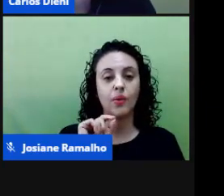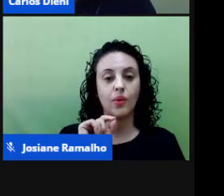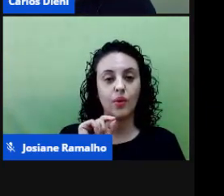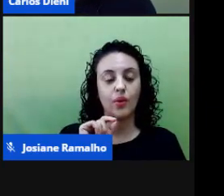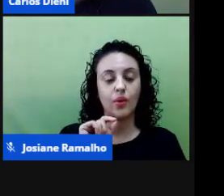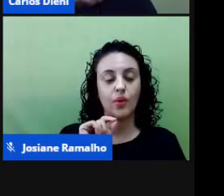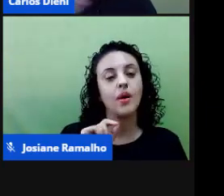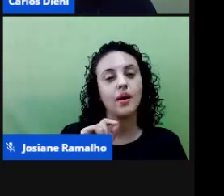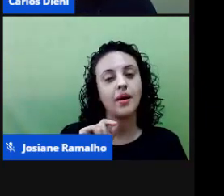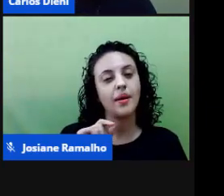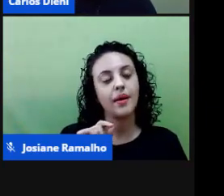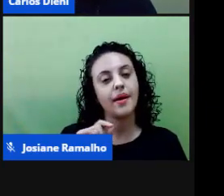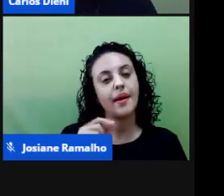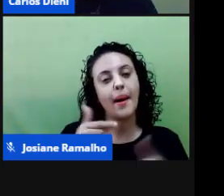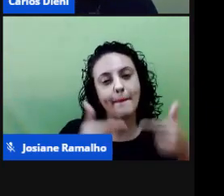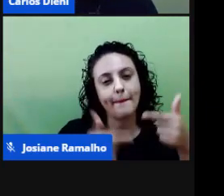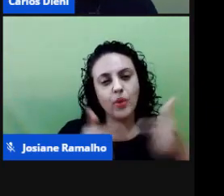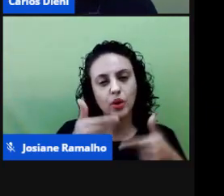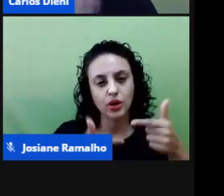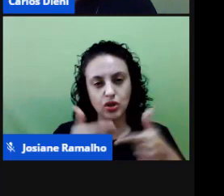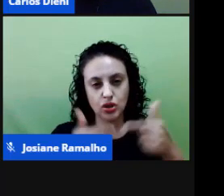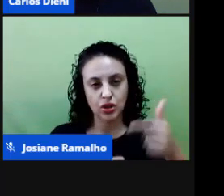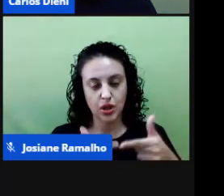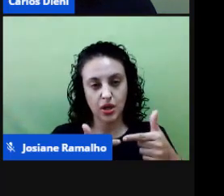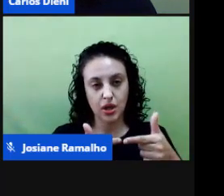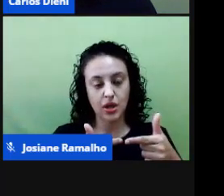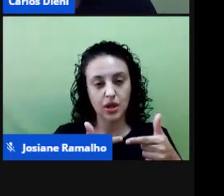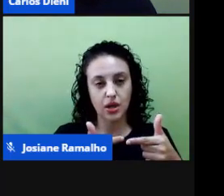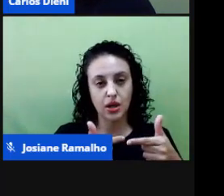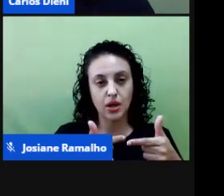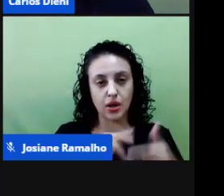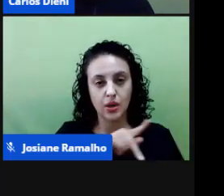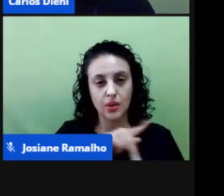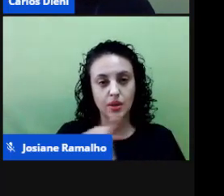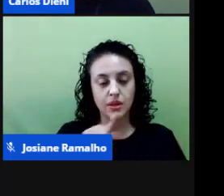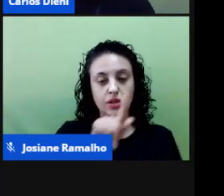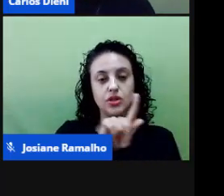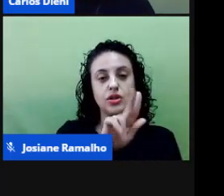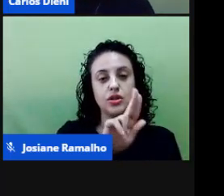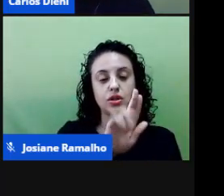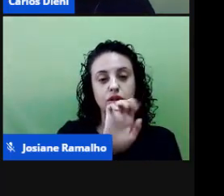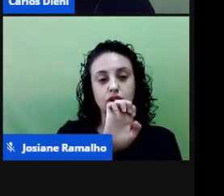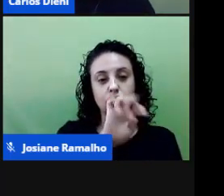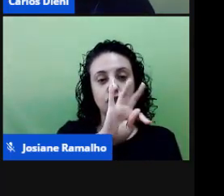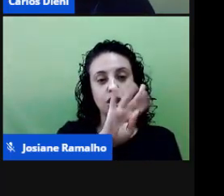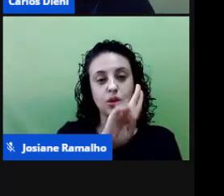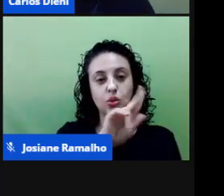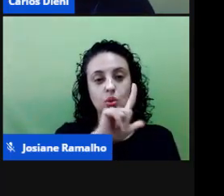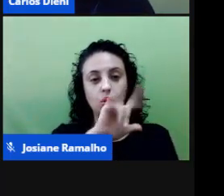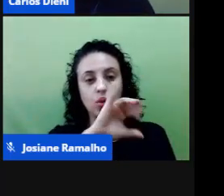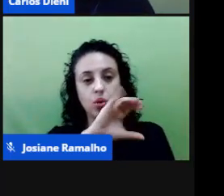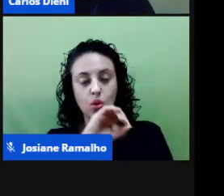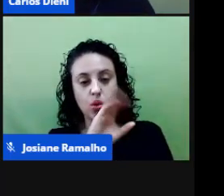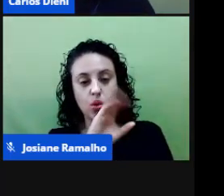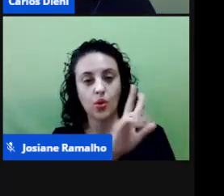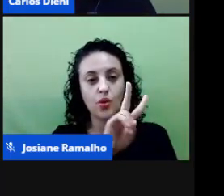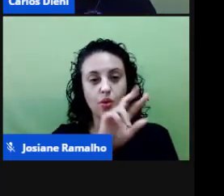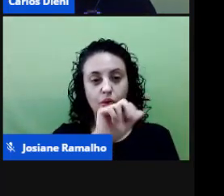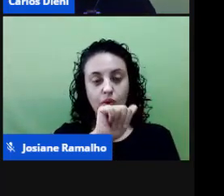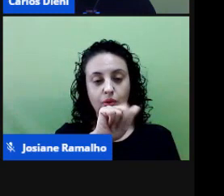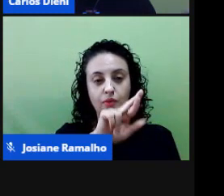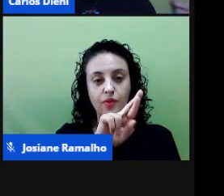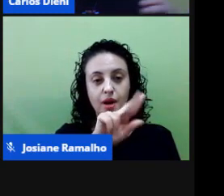Getúlio Vargas, de ocupação aqui do Centro-Oeste, a gente tem os cinejornais, que eles eram